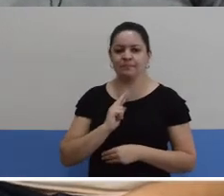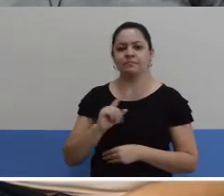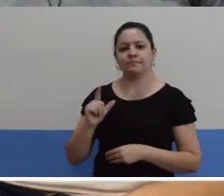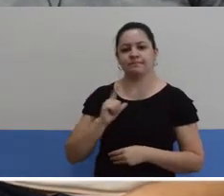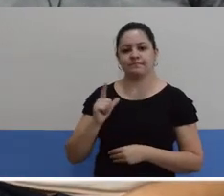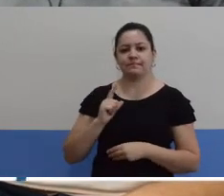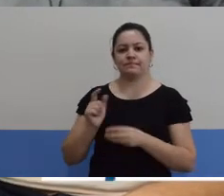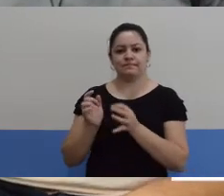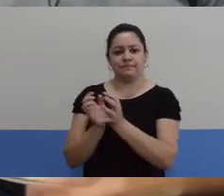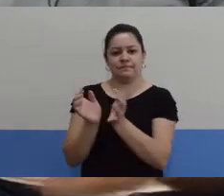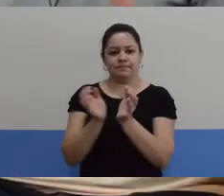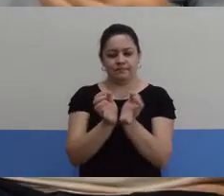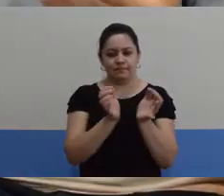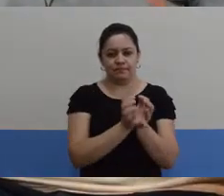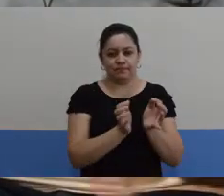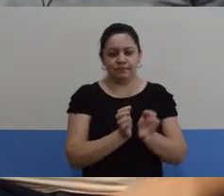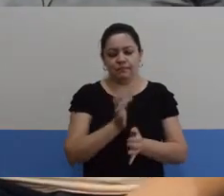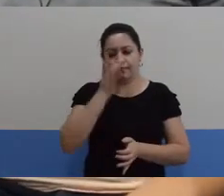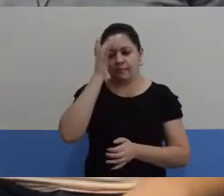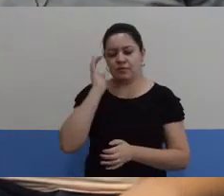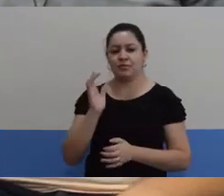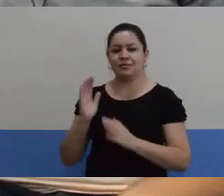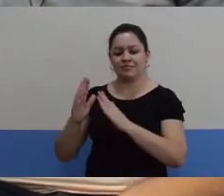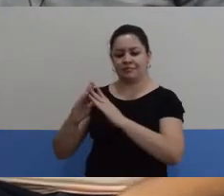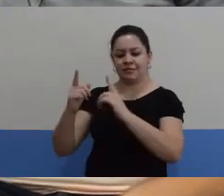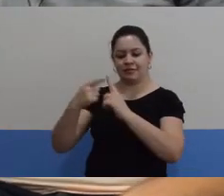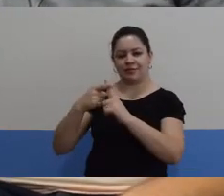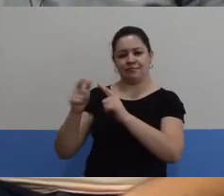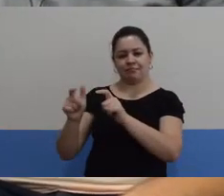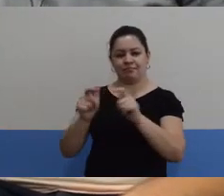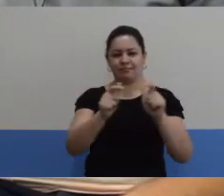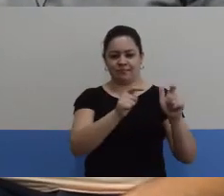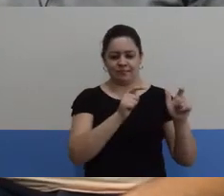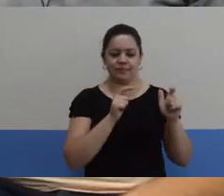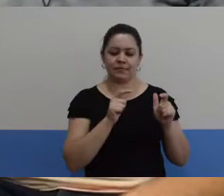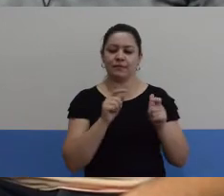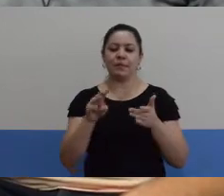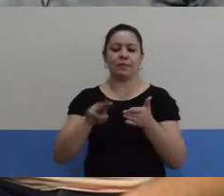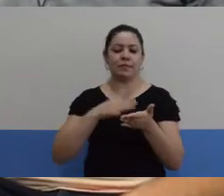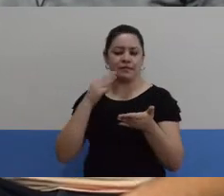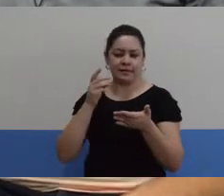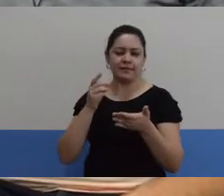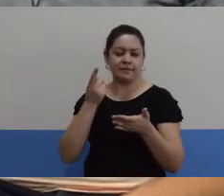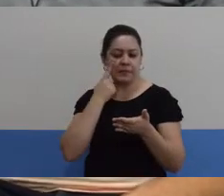participações aqui das pessoas das paróquias, né? Vamos lá ver quem está mandando mensagem para nós.